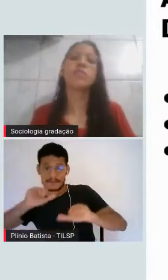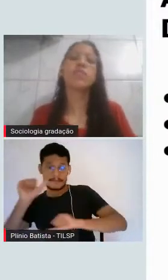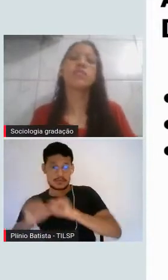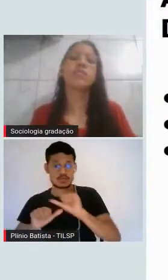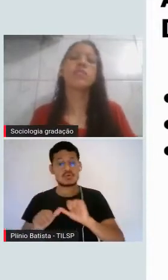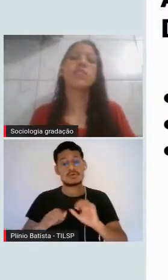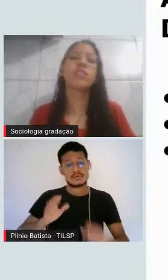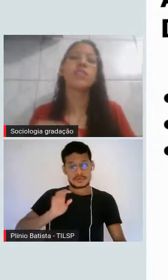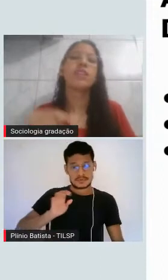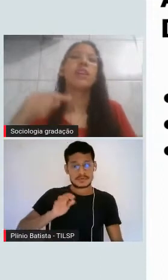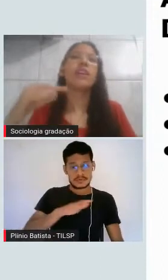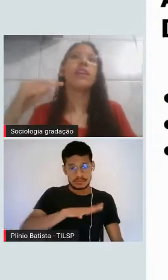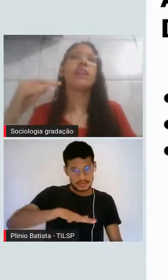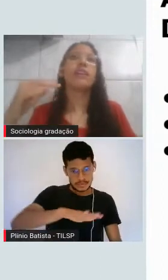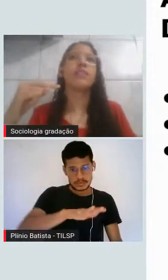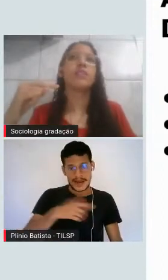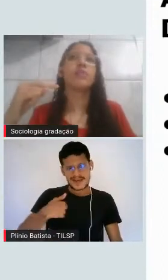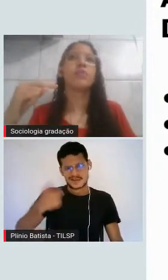nesse processo de que